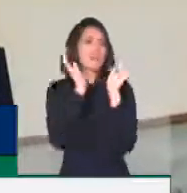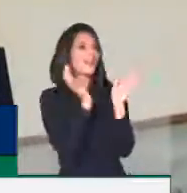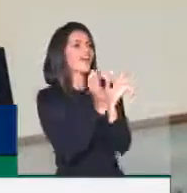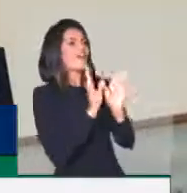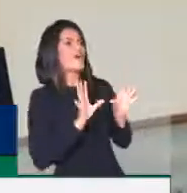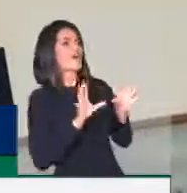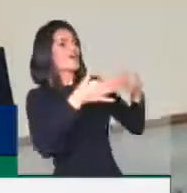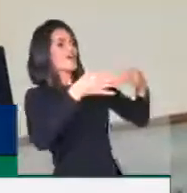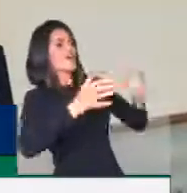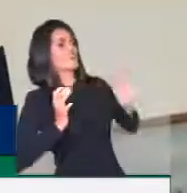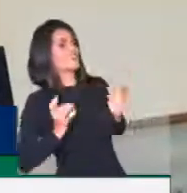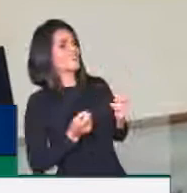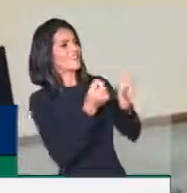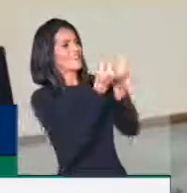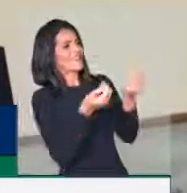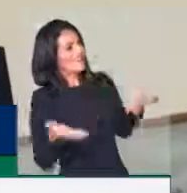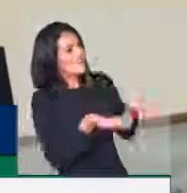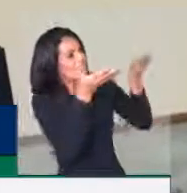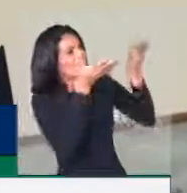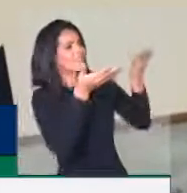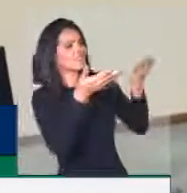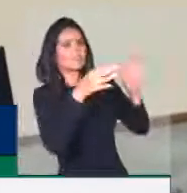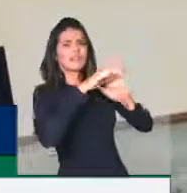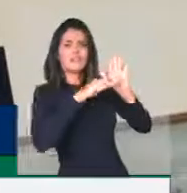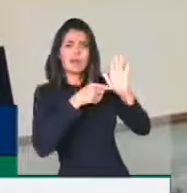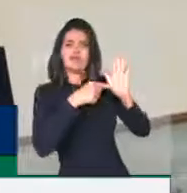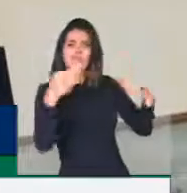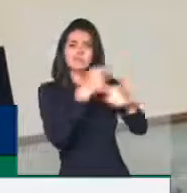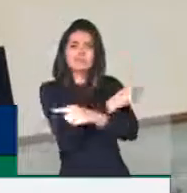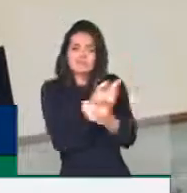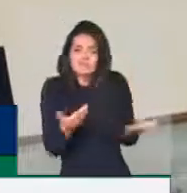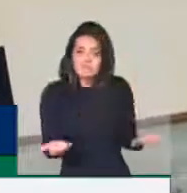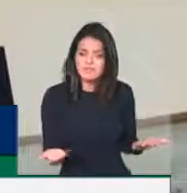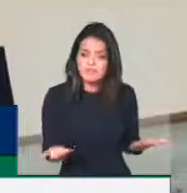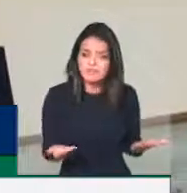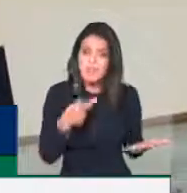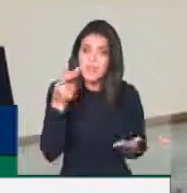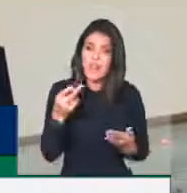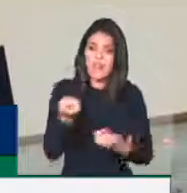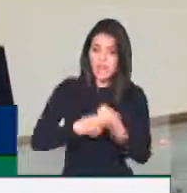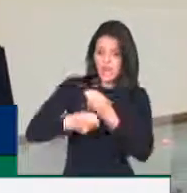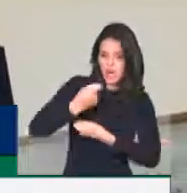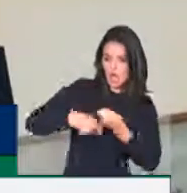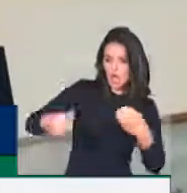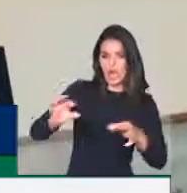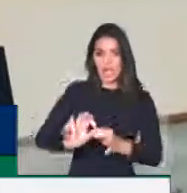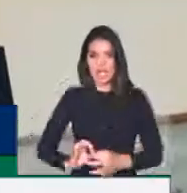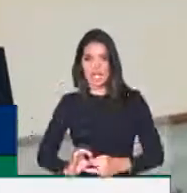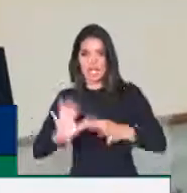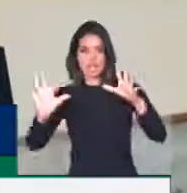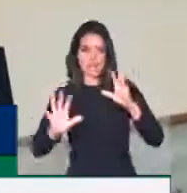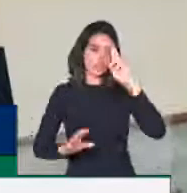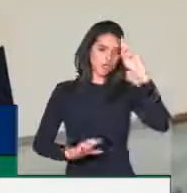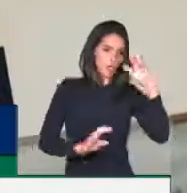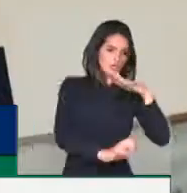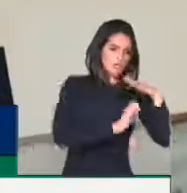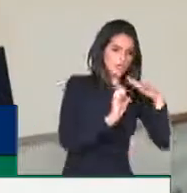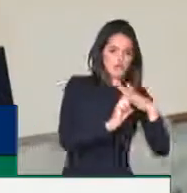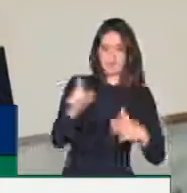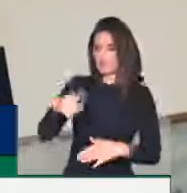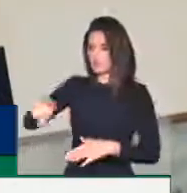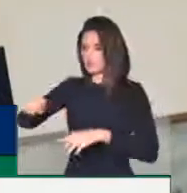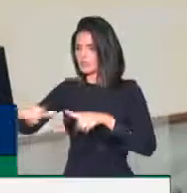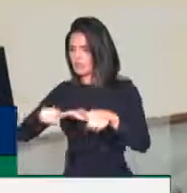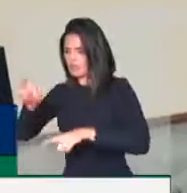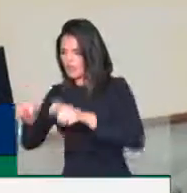pauta que não deveria jamais ser a nossa nesse momento. Falar em livre negociação entre patrões e